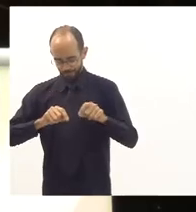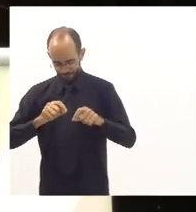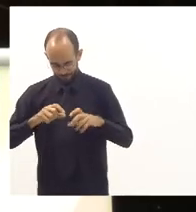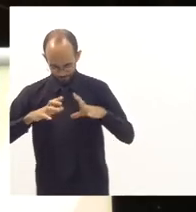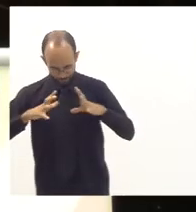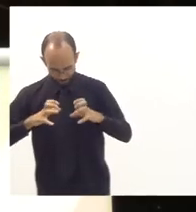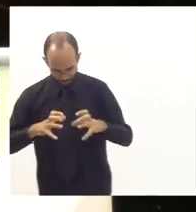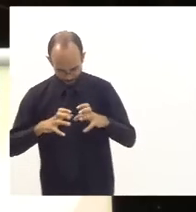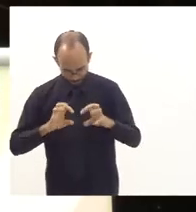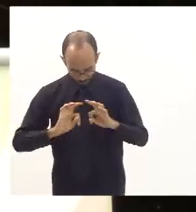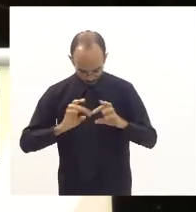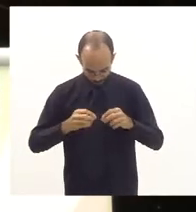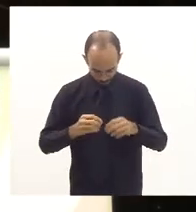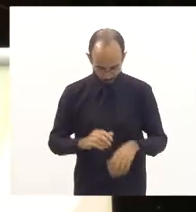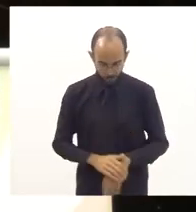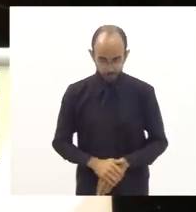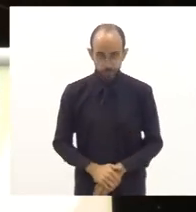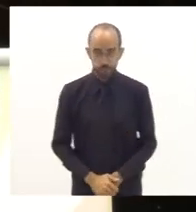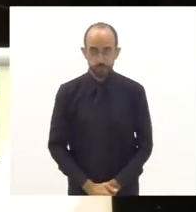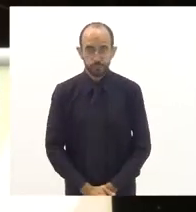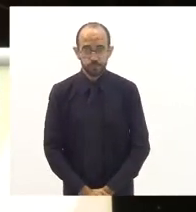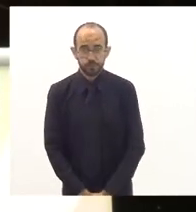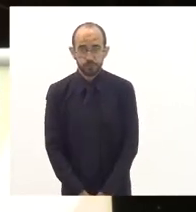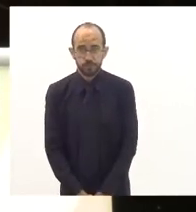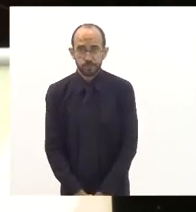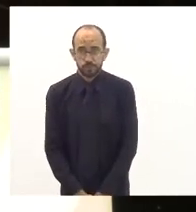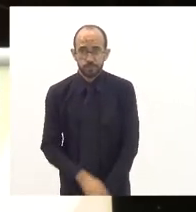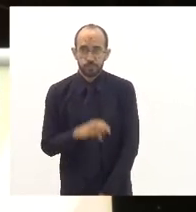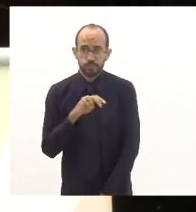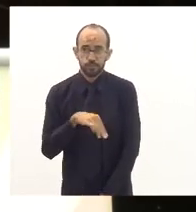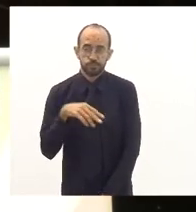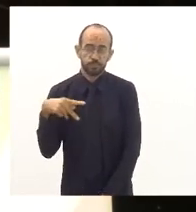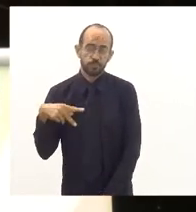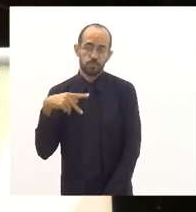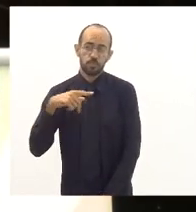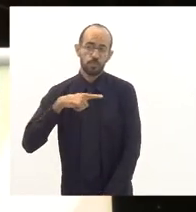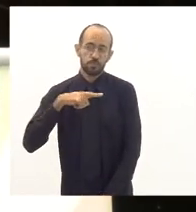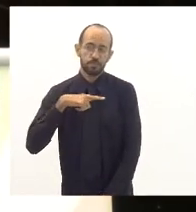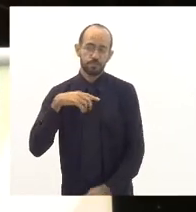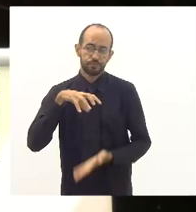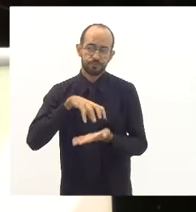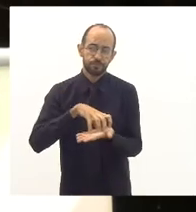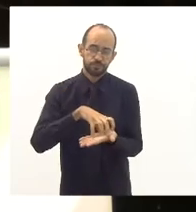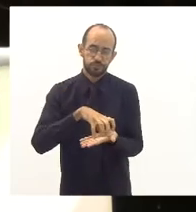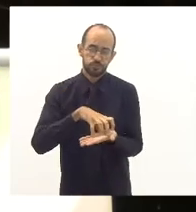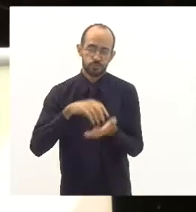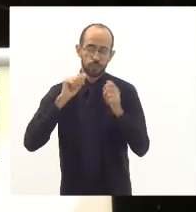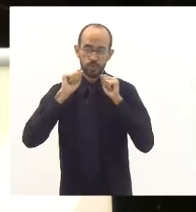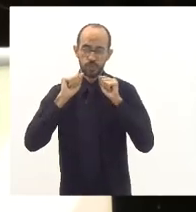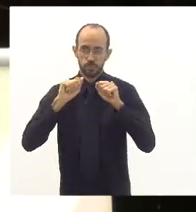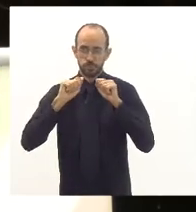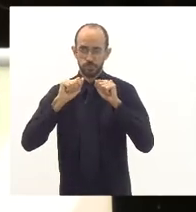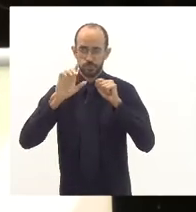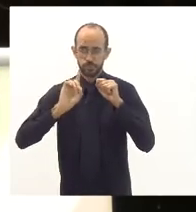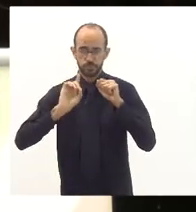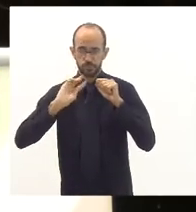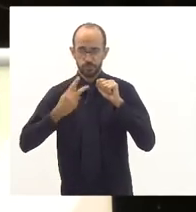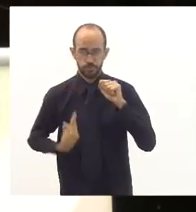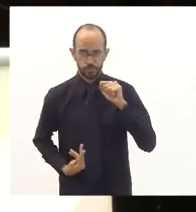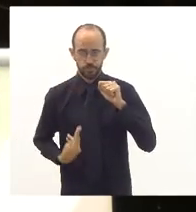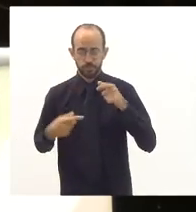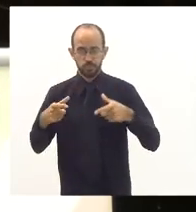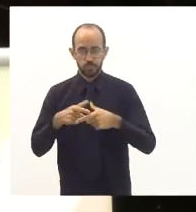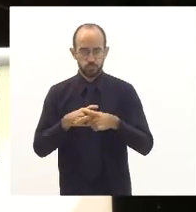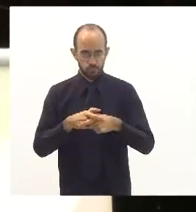travada por todos aqui. No Ministério Público existia um órgão chamado Assessoria de Direitos Humanos e de